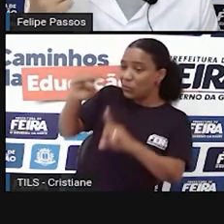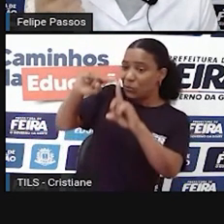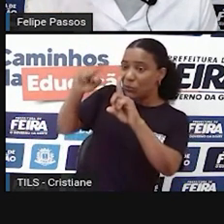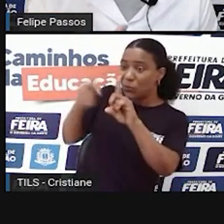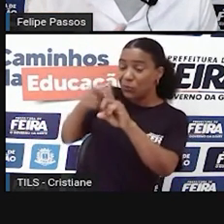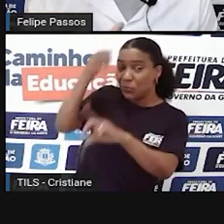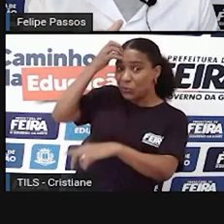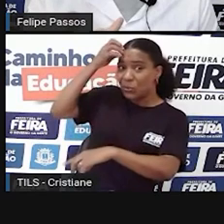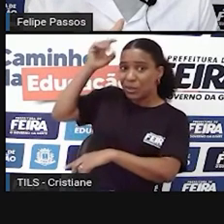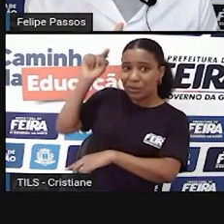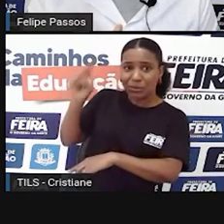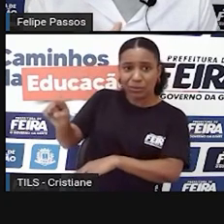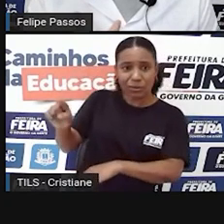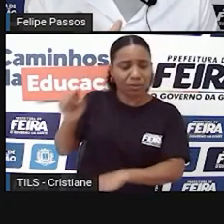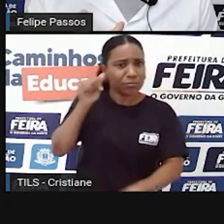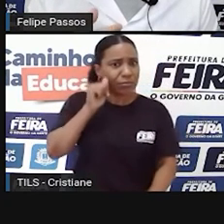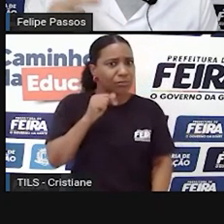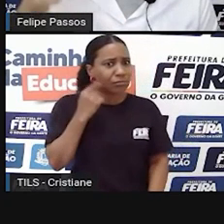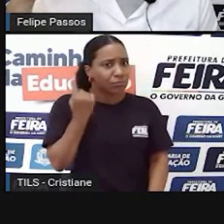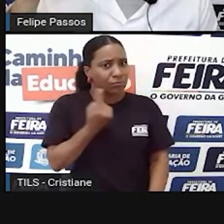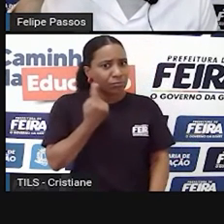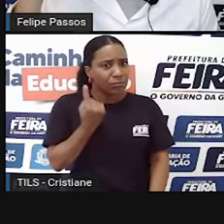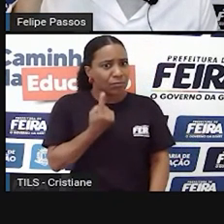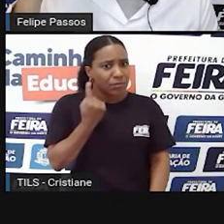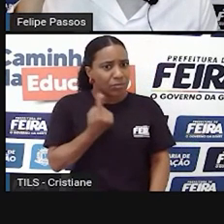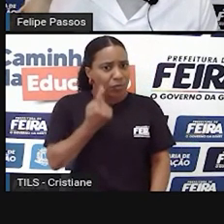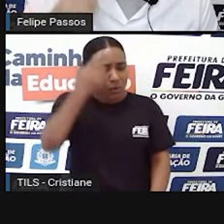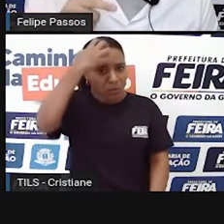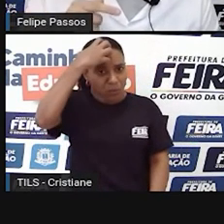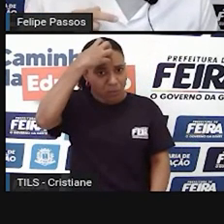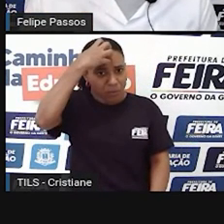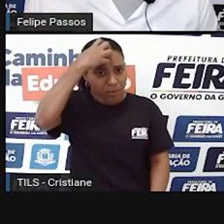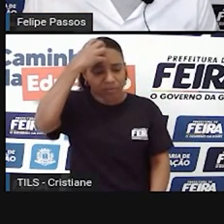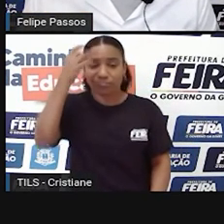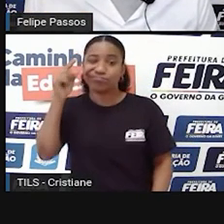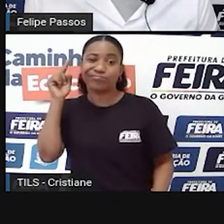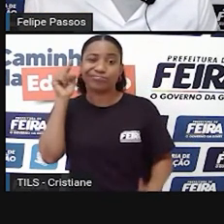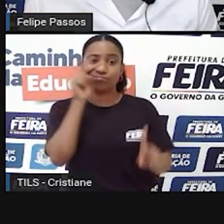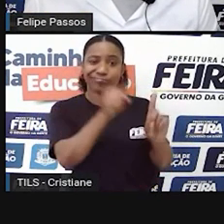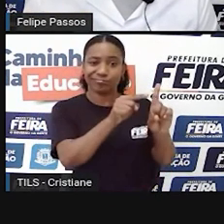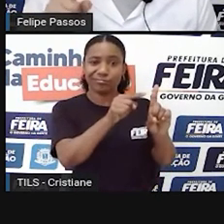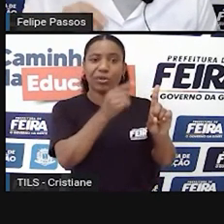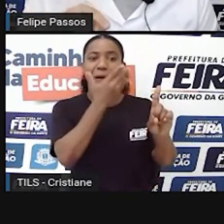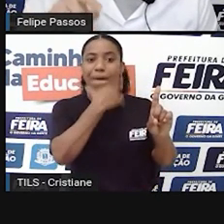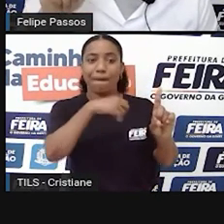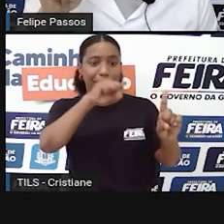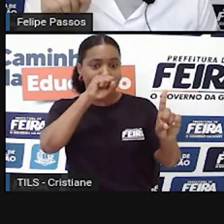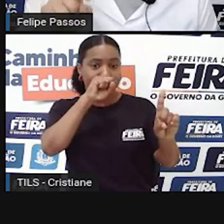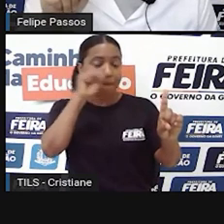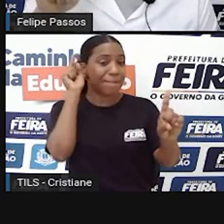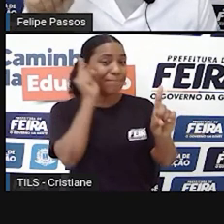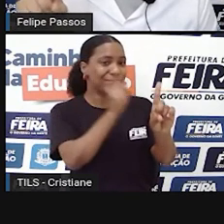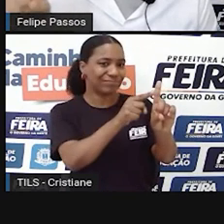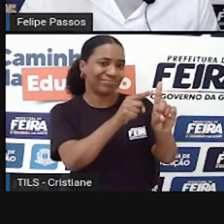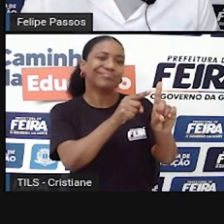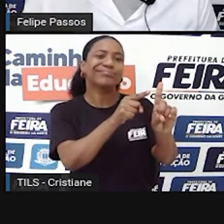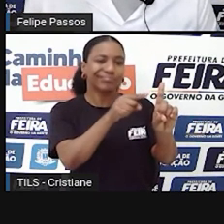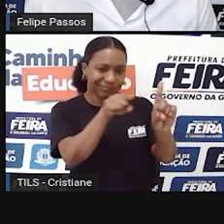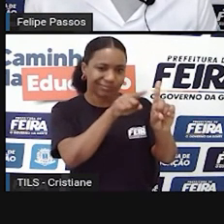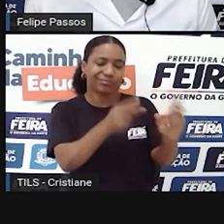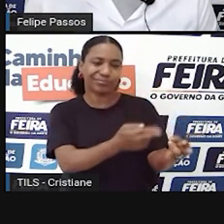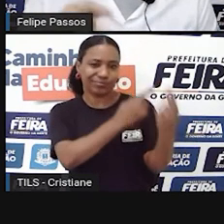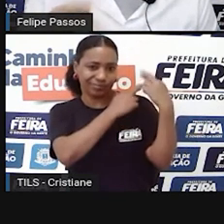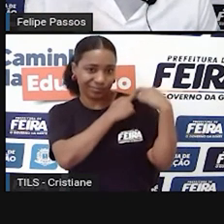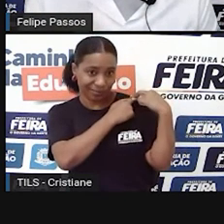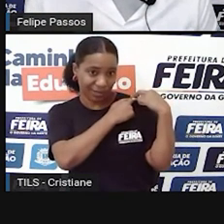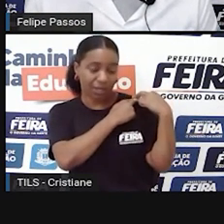precisa urgentemente rever isso, né? E responsabilizar o pai que abandona também. O menino que teve uma relação